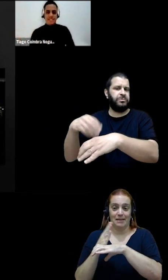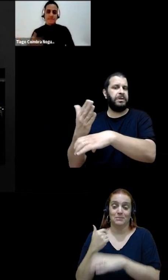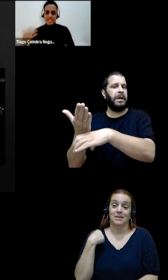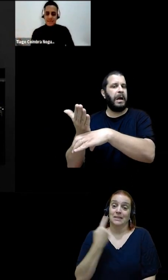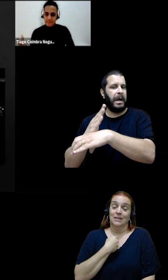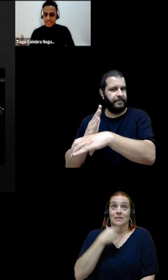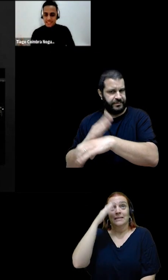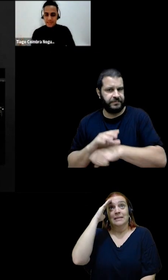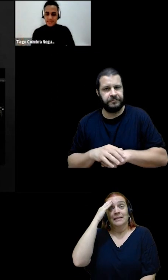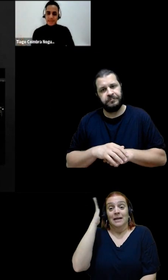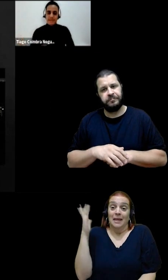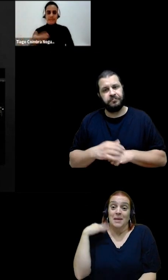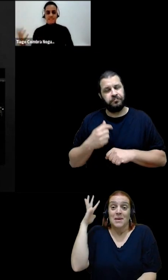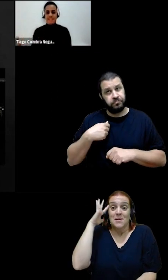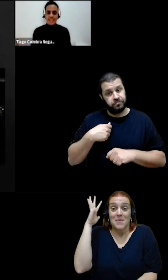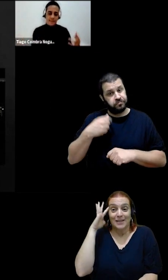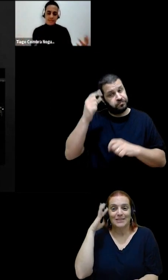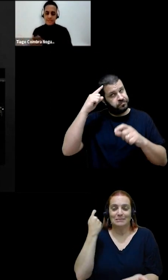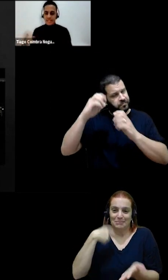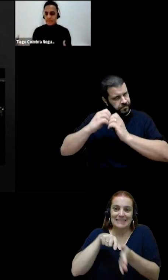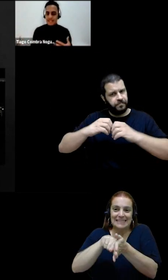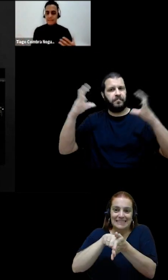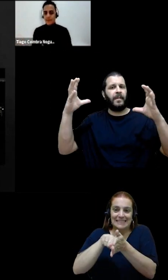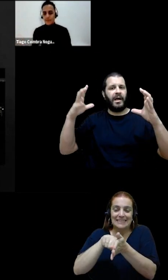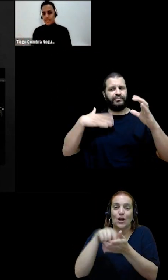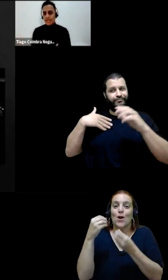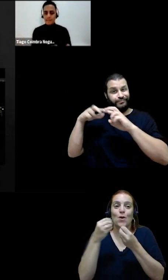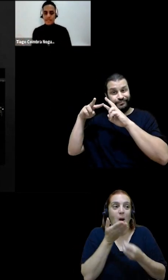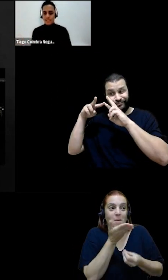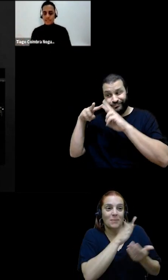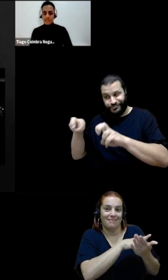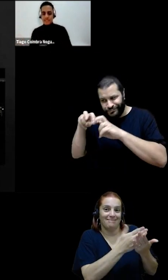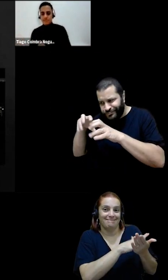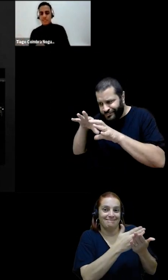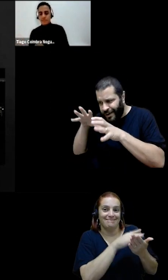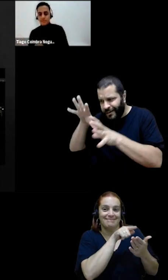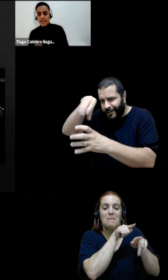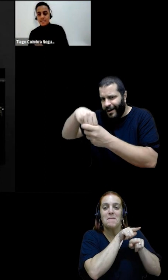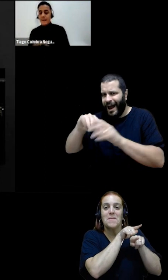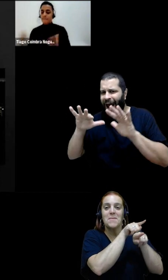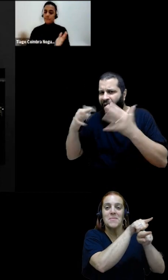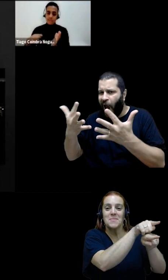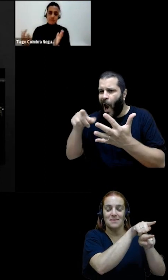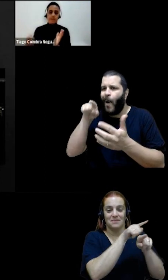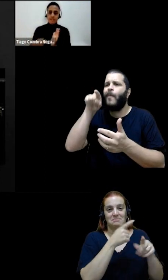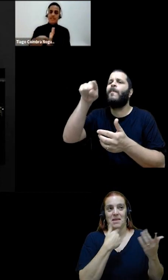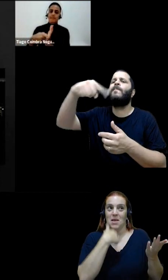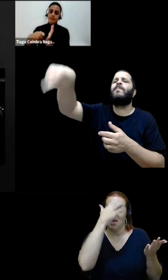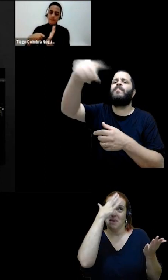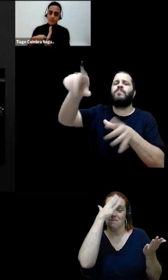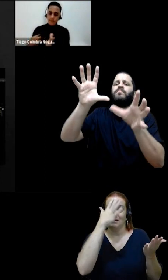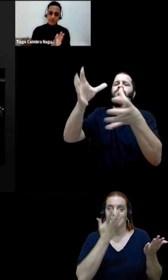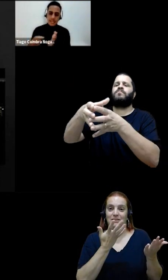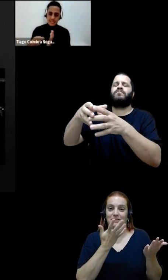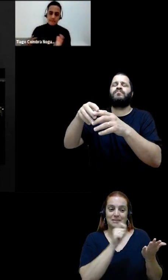imagino, e a gente precisa de mais pesquisa para isso também, para desvendar como é que os intérpretes se apoiam aí na cabine de interpretação de línguas orais, que vocês usam, por